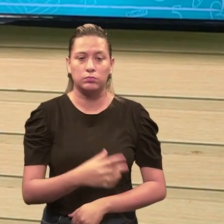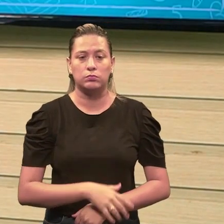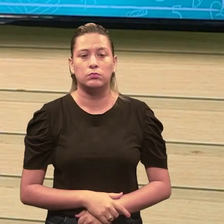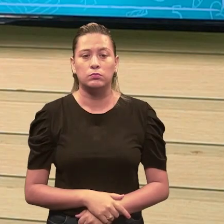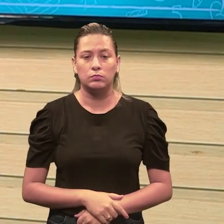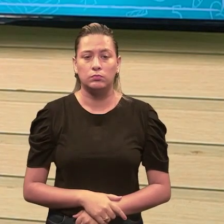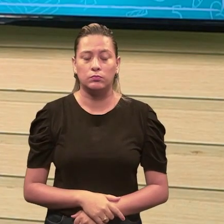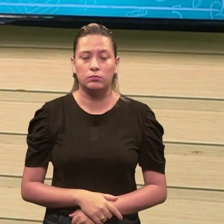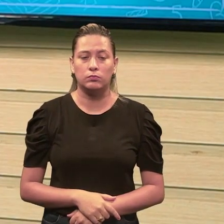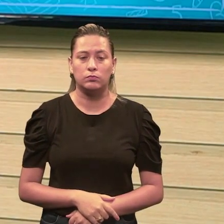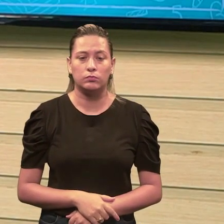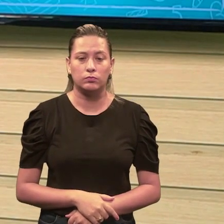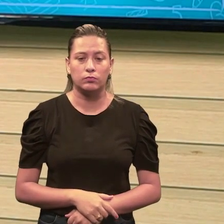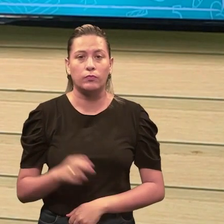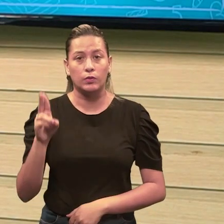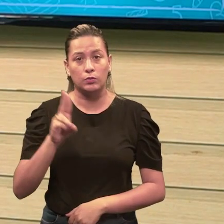são